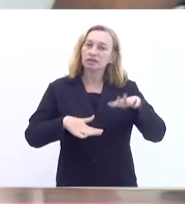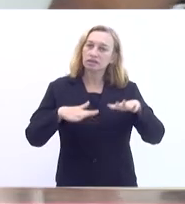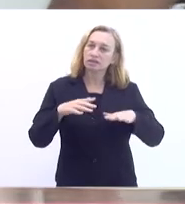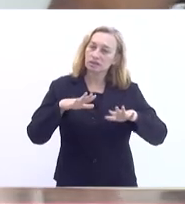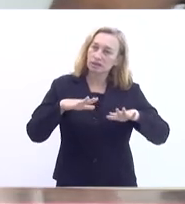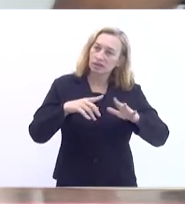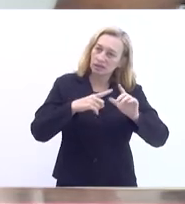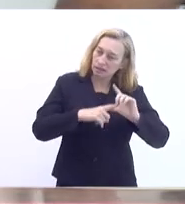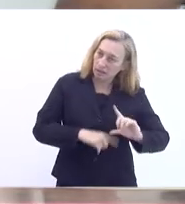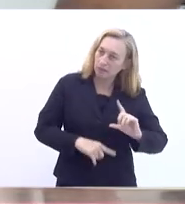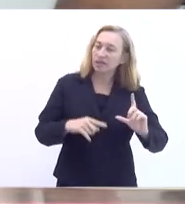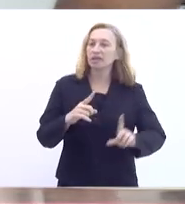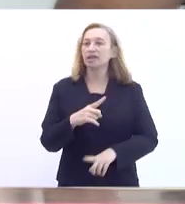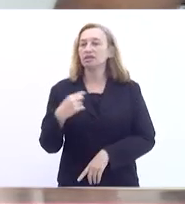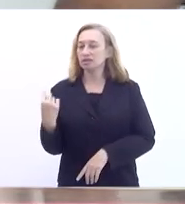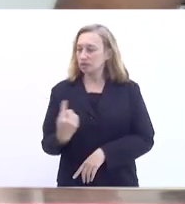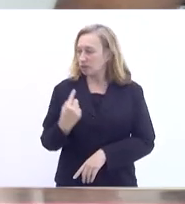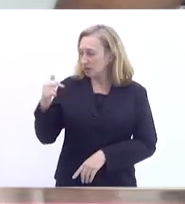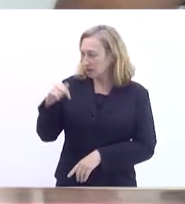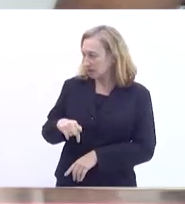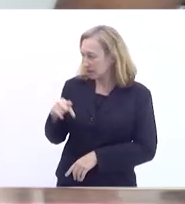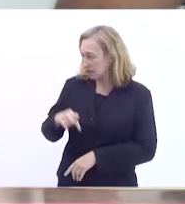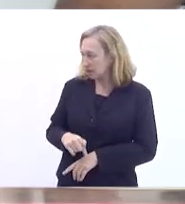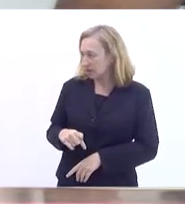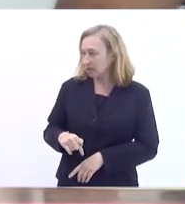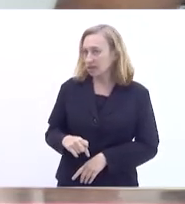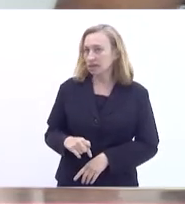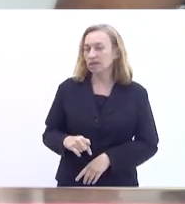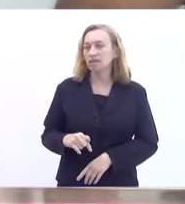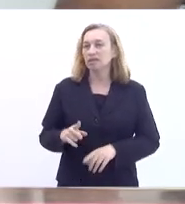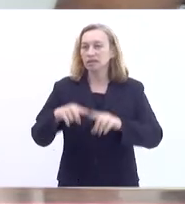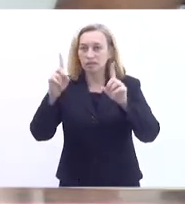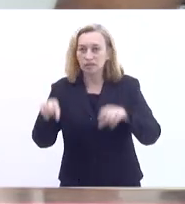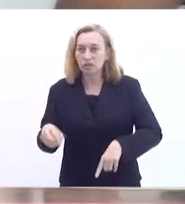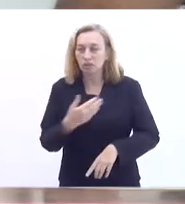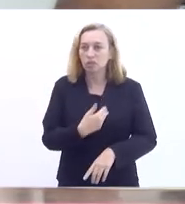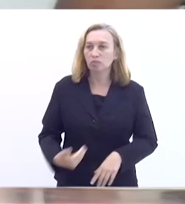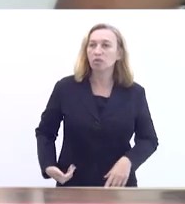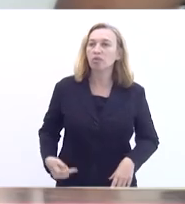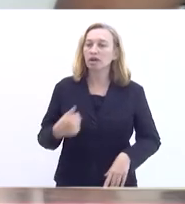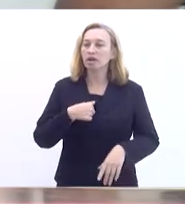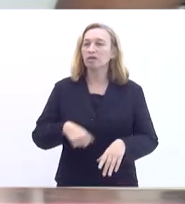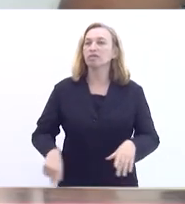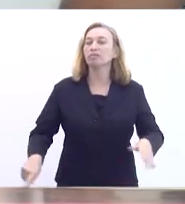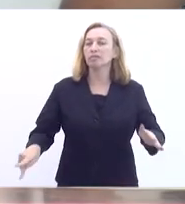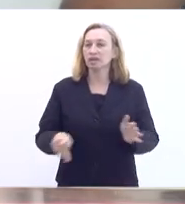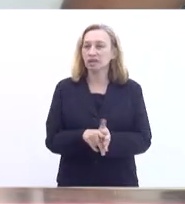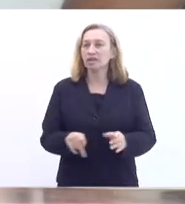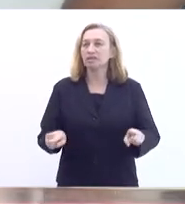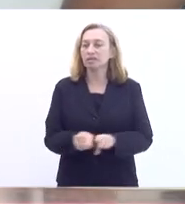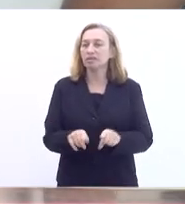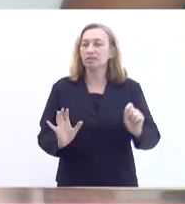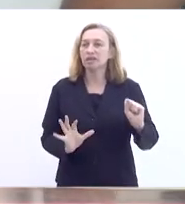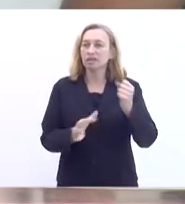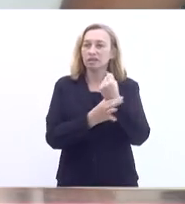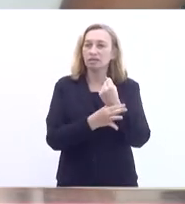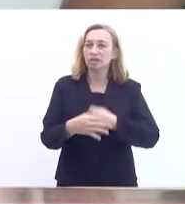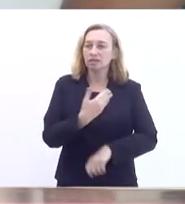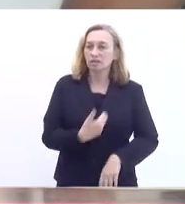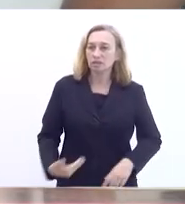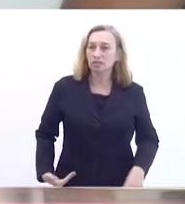depender da gente aqui Vou através do de uma banho na comissão aqui de servidores ao Eu também faço parte da da comissão de Segurança Pública